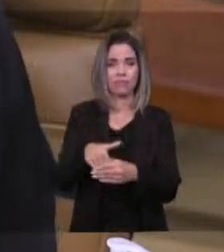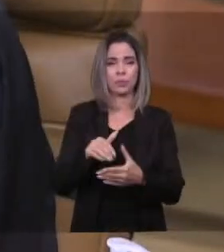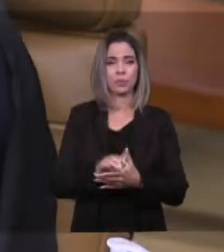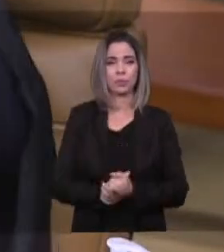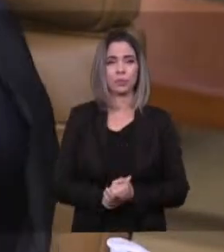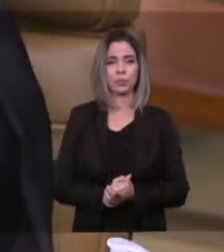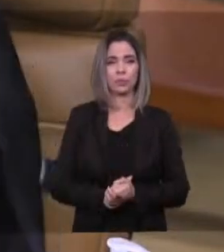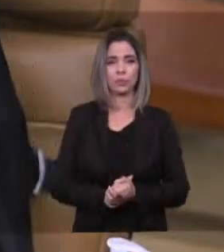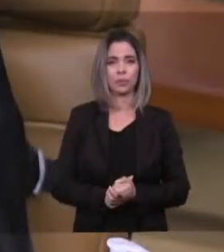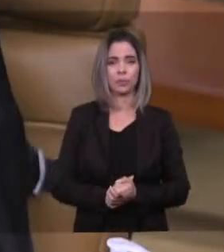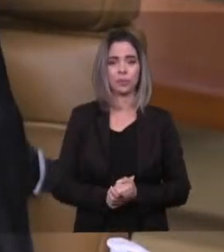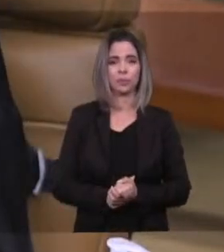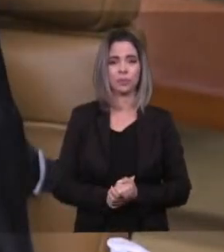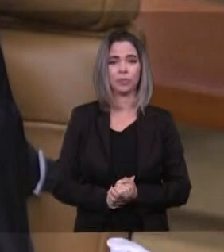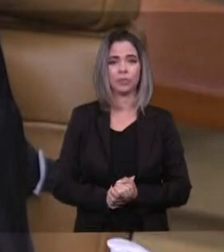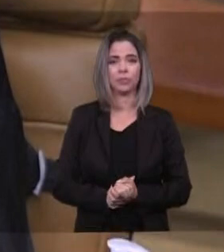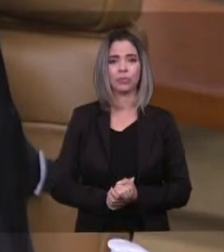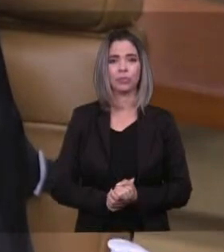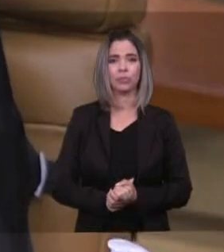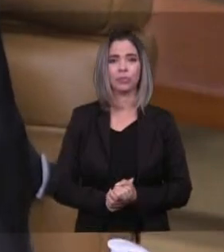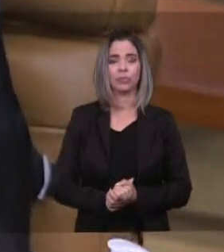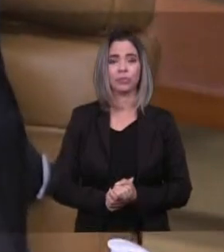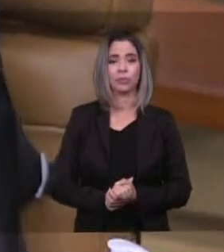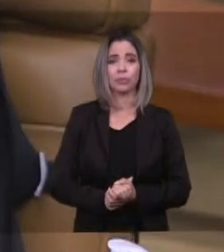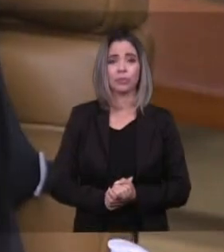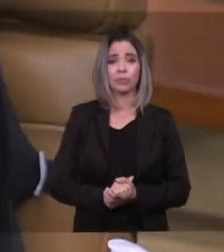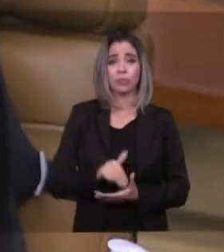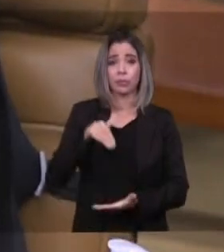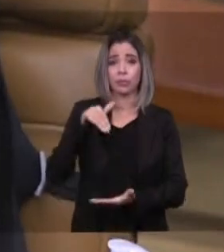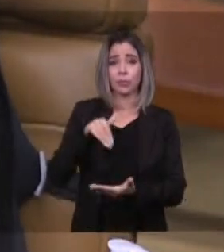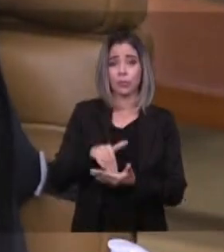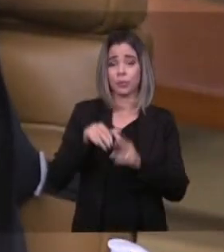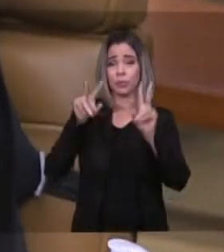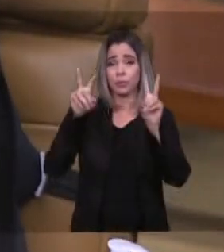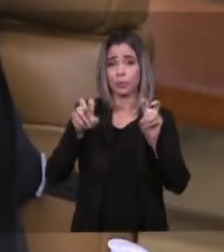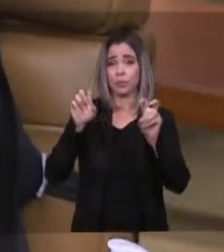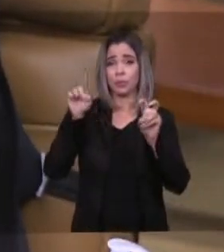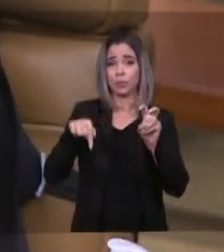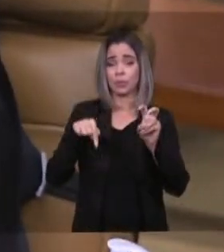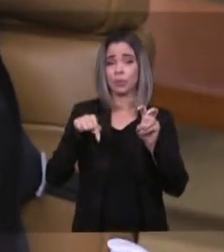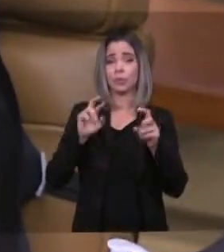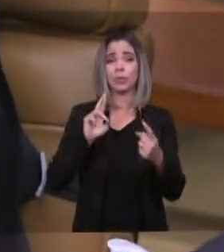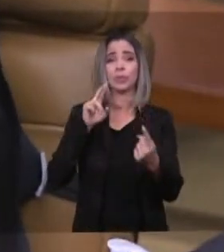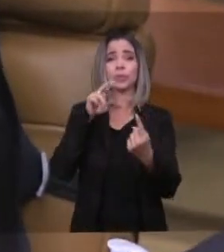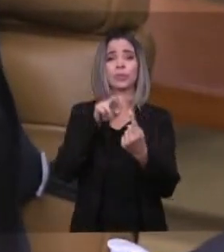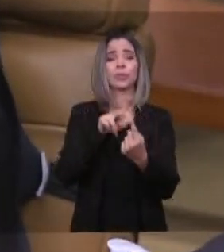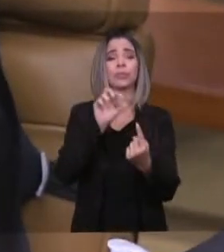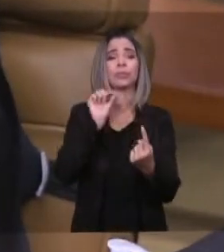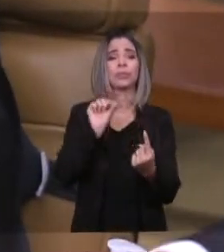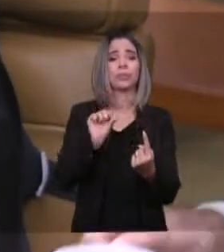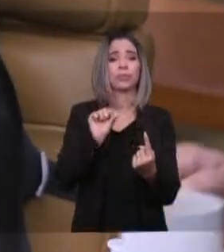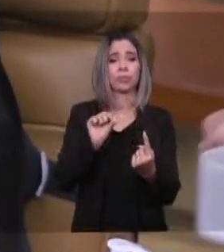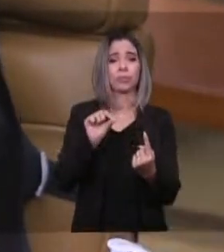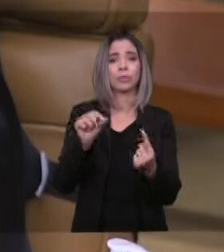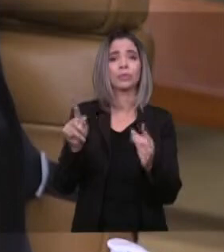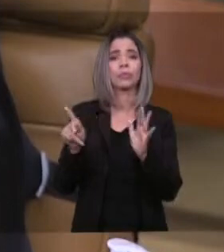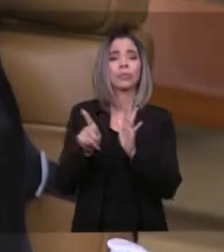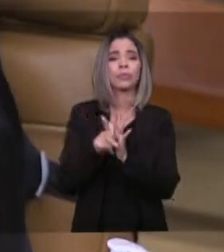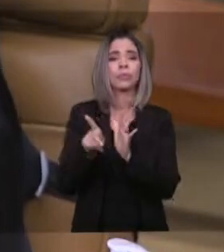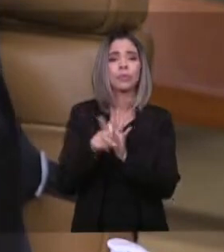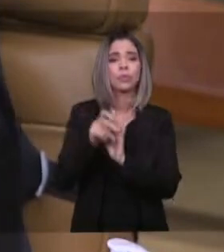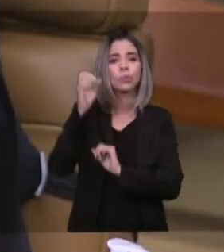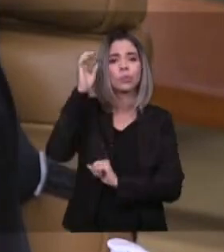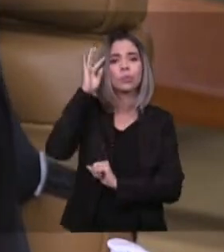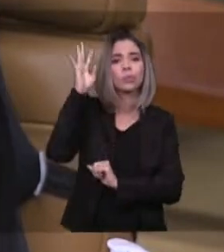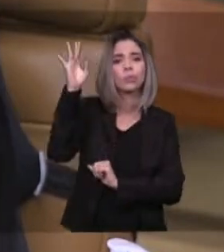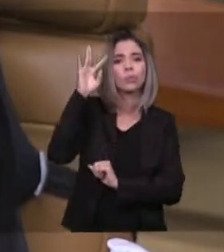ao mesmo tempo. O último ponto, ele faz referência à ideia